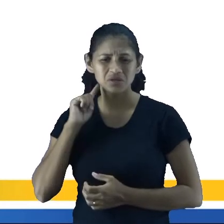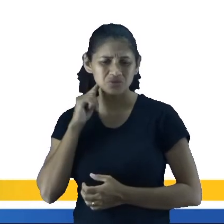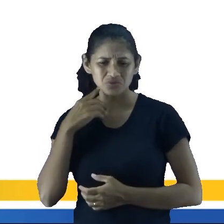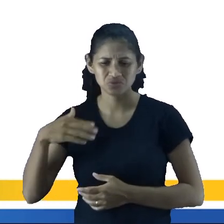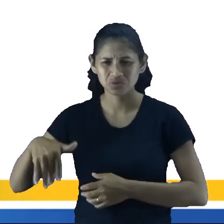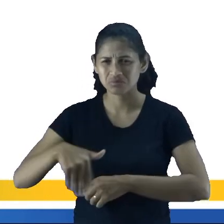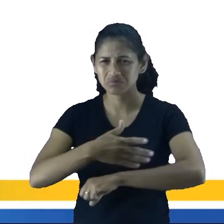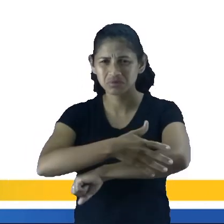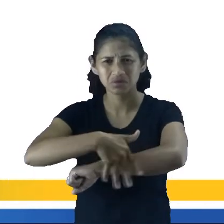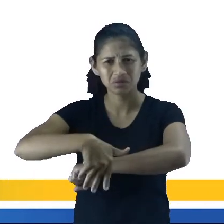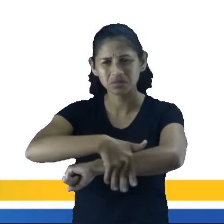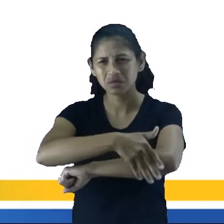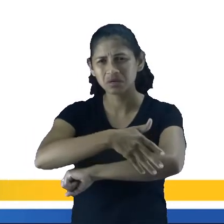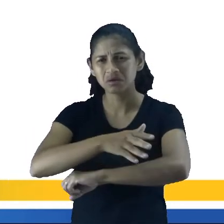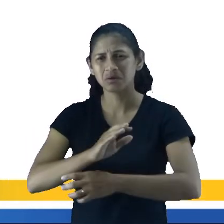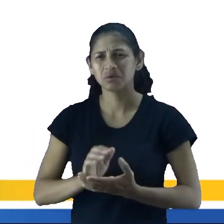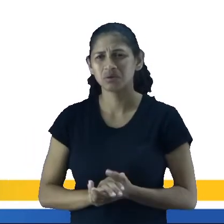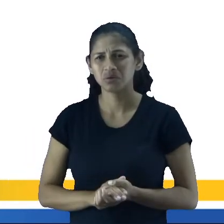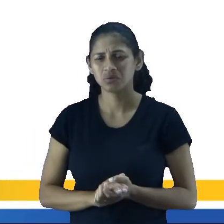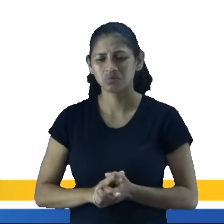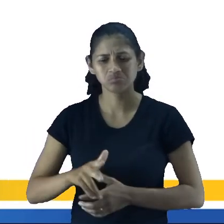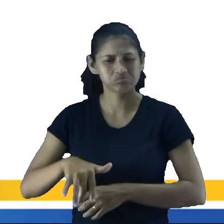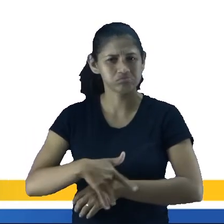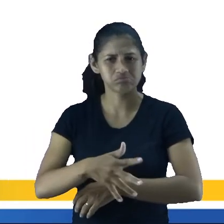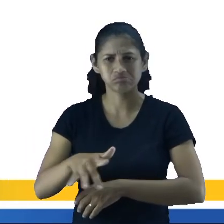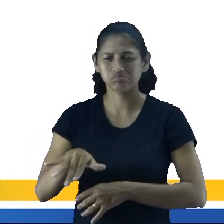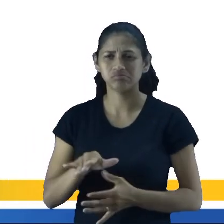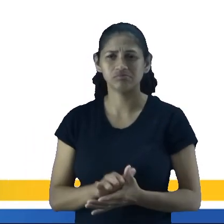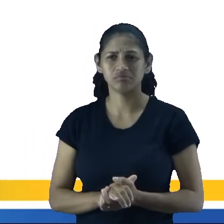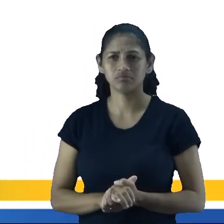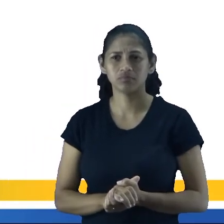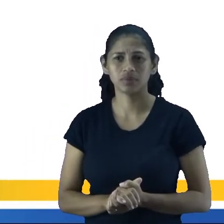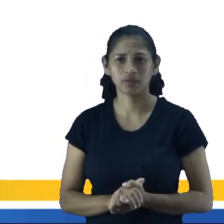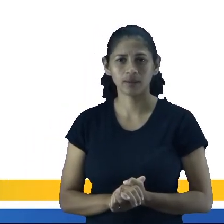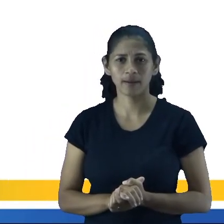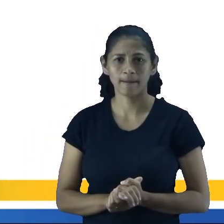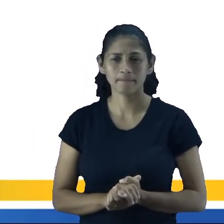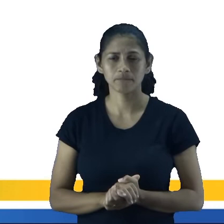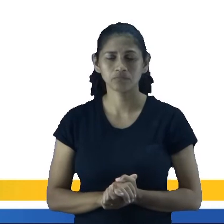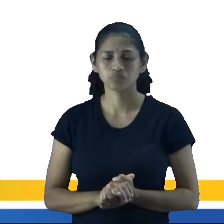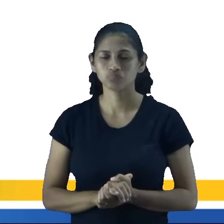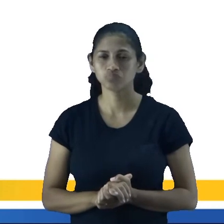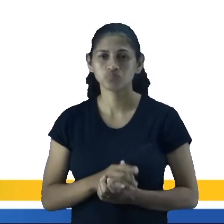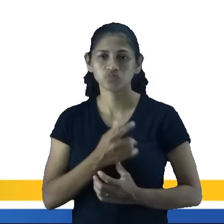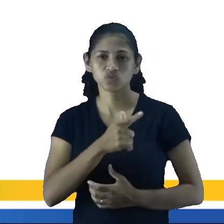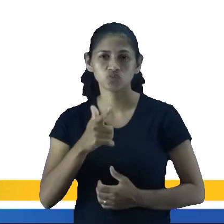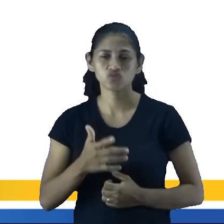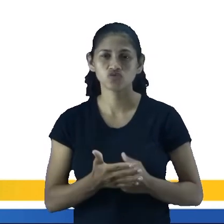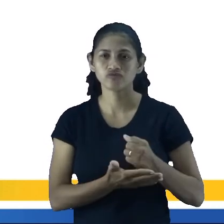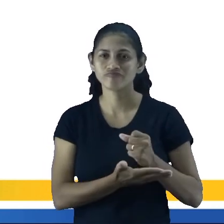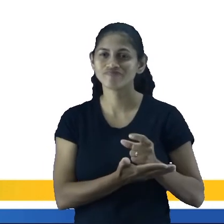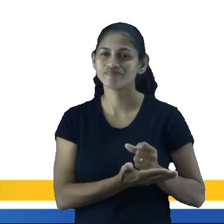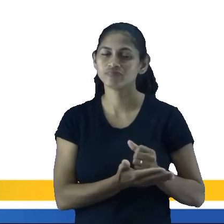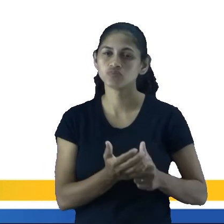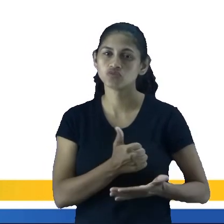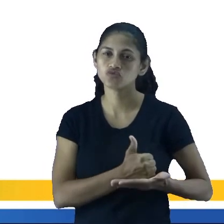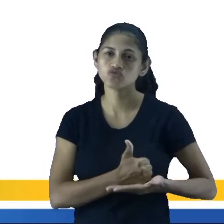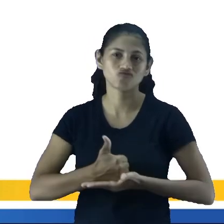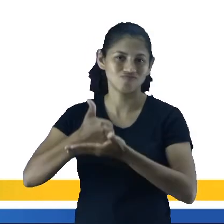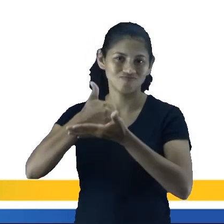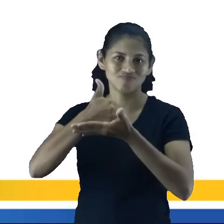da rua, então não tinha, né, esse suporte todo. Então, houve aí esse problema